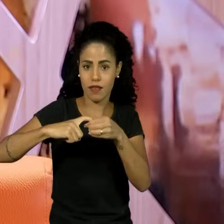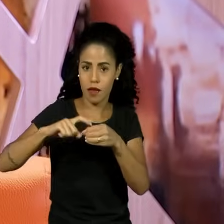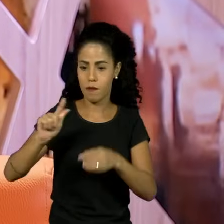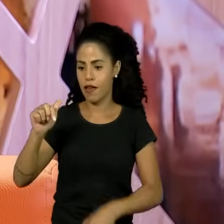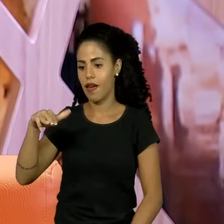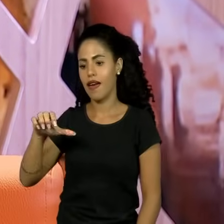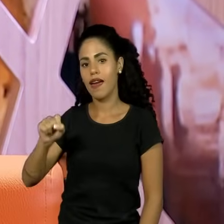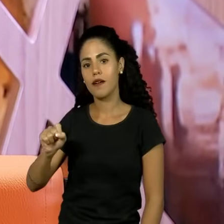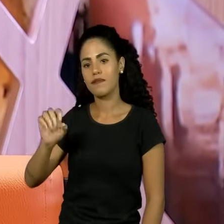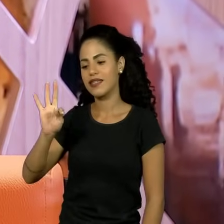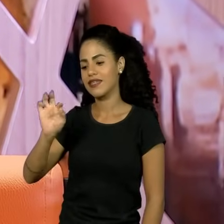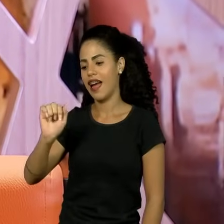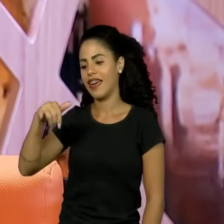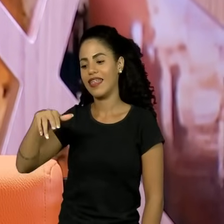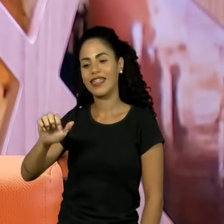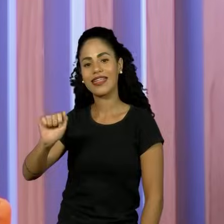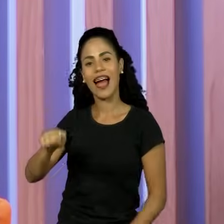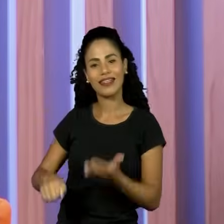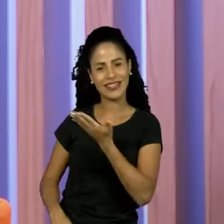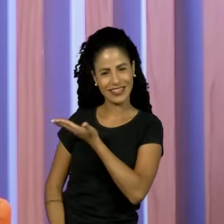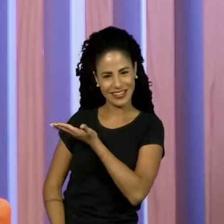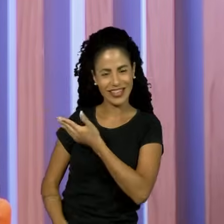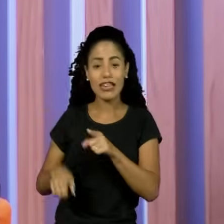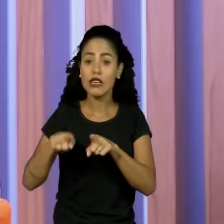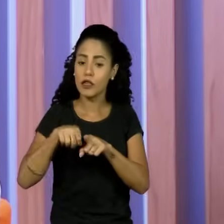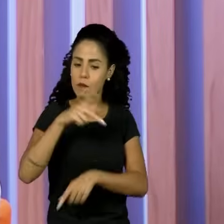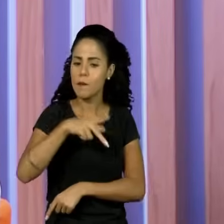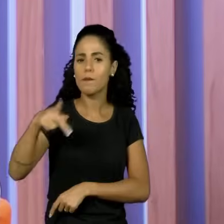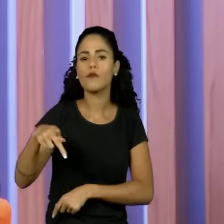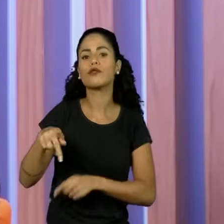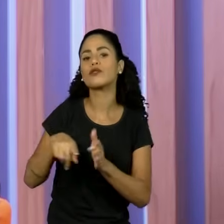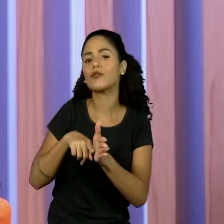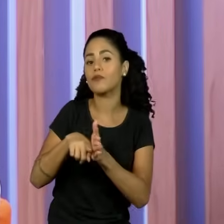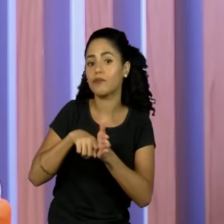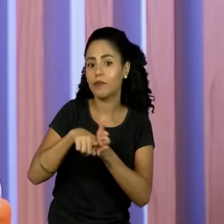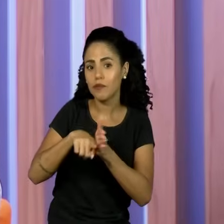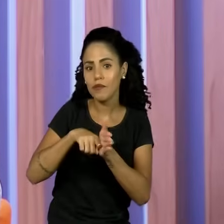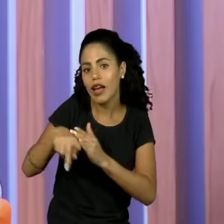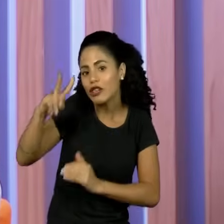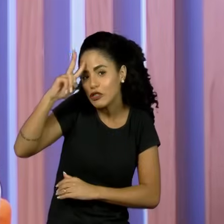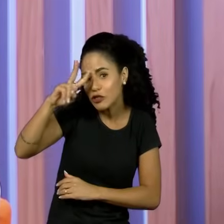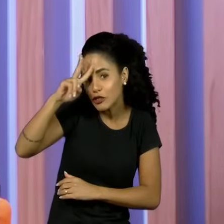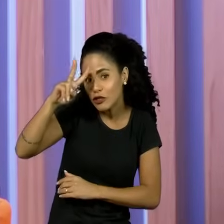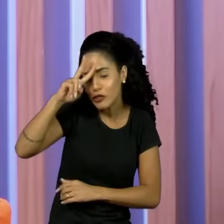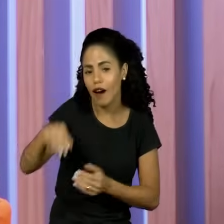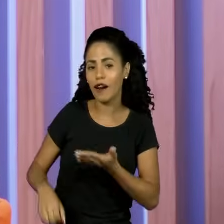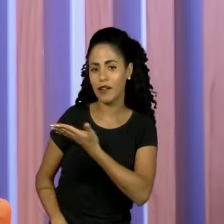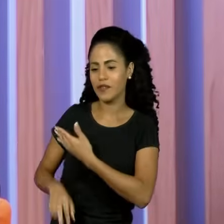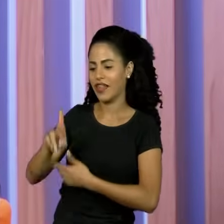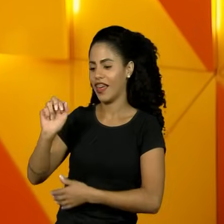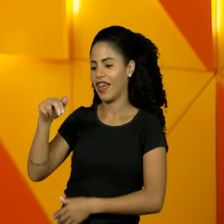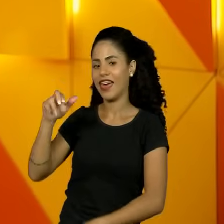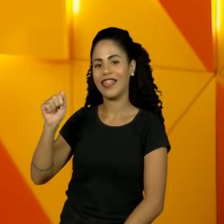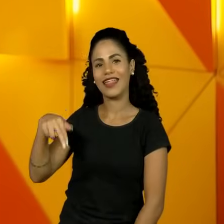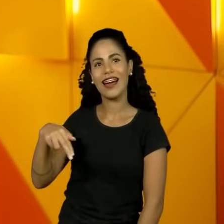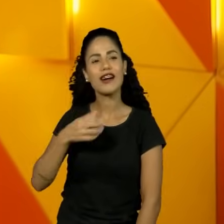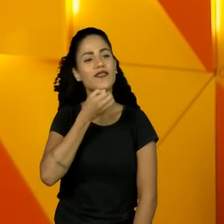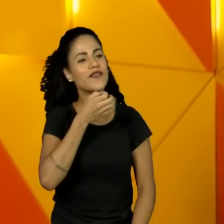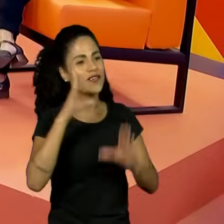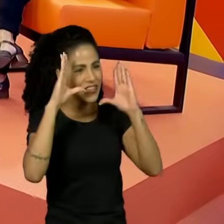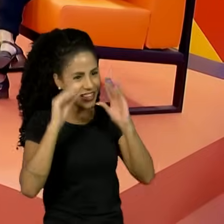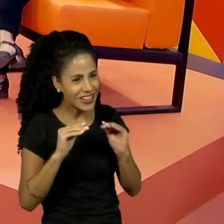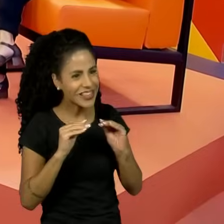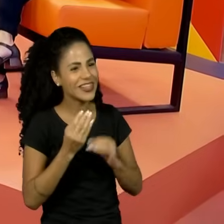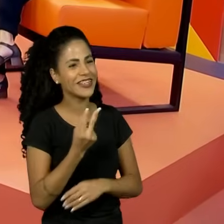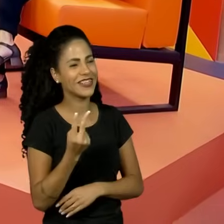Art, Tainá Félix, e o professor de História e CEO do Maloca Games, Renan Gonçalves. Boa noite, Tainá.